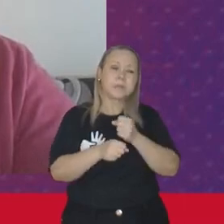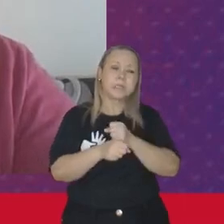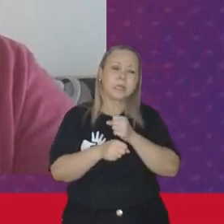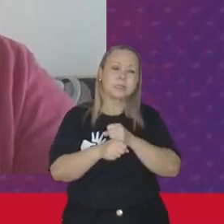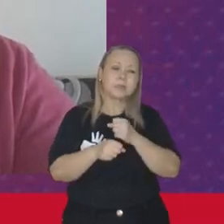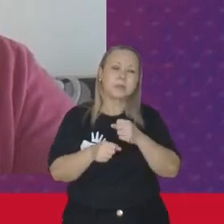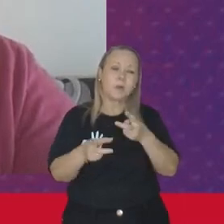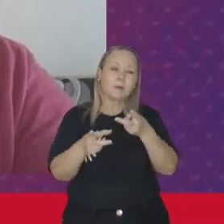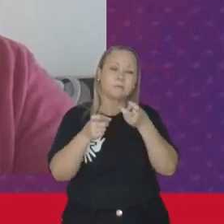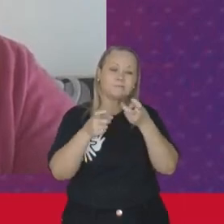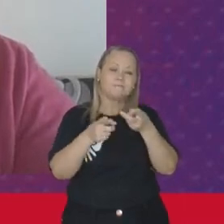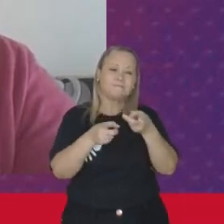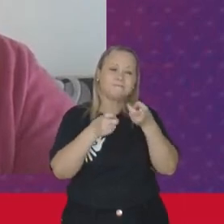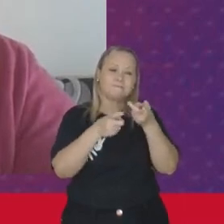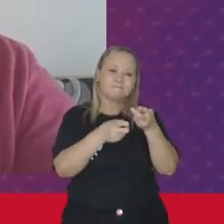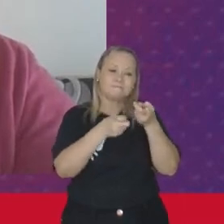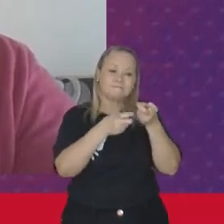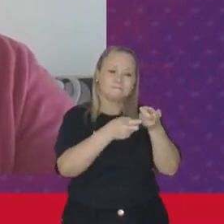olhar